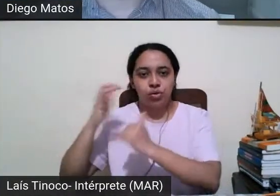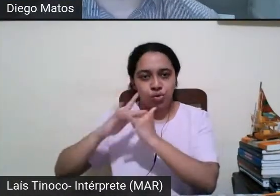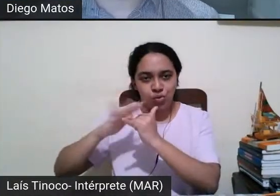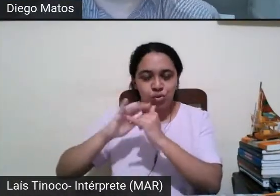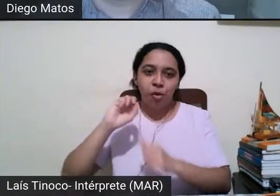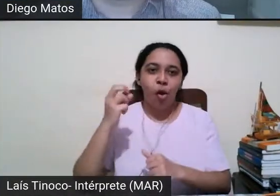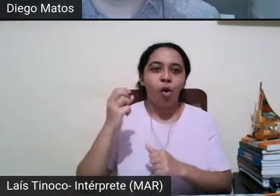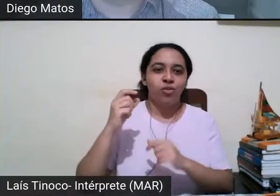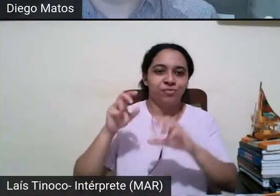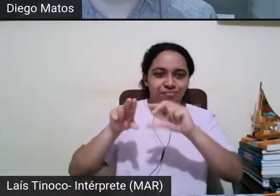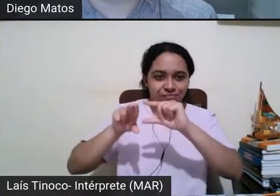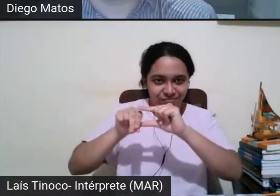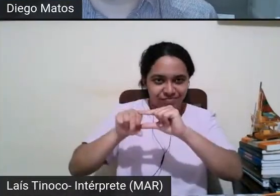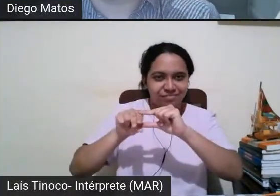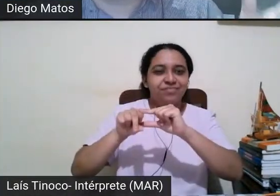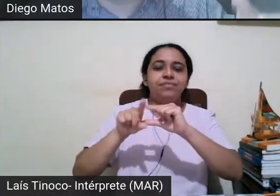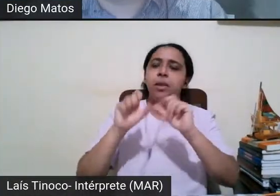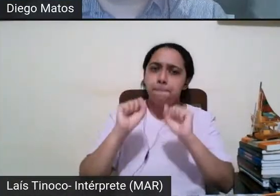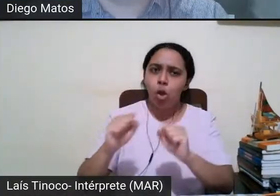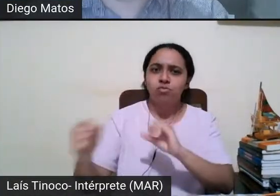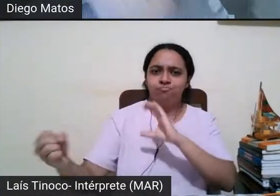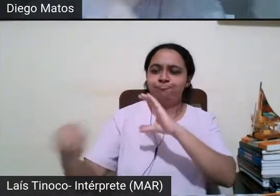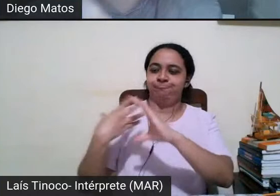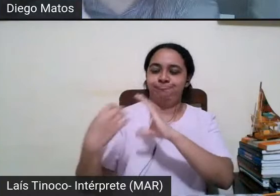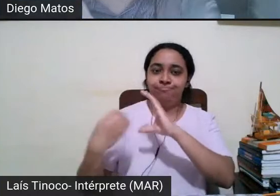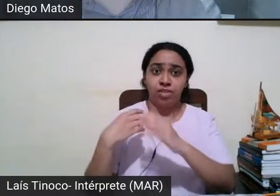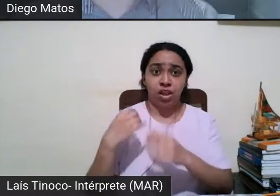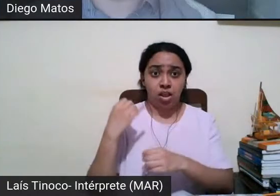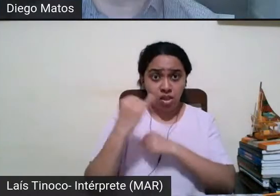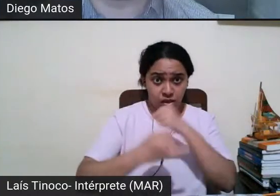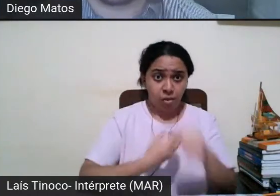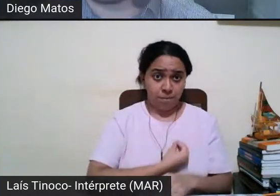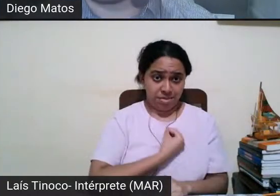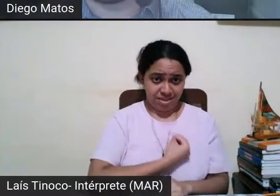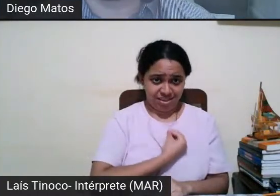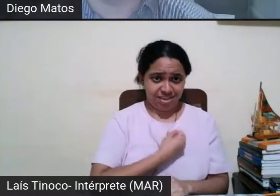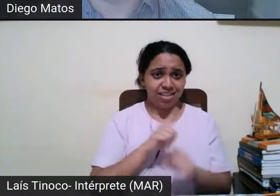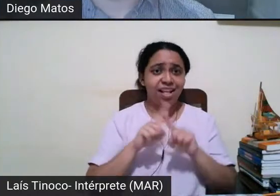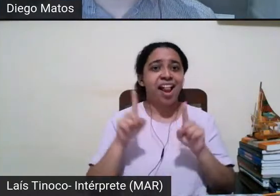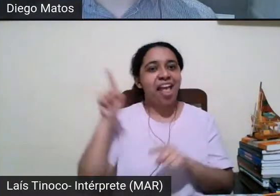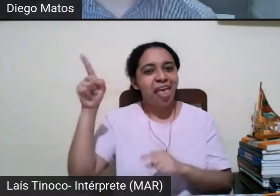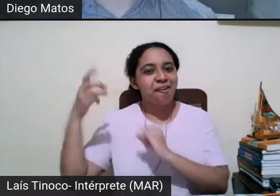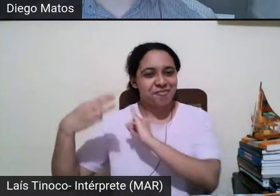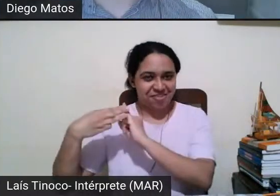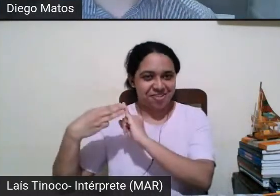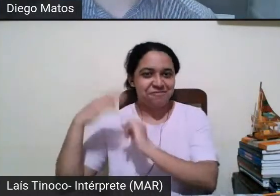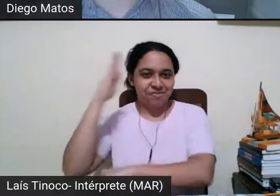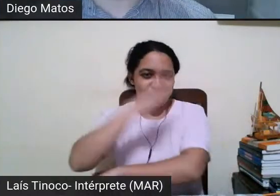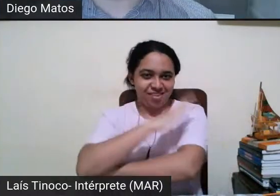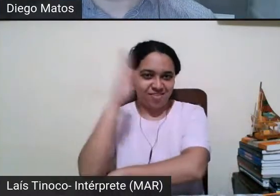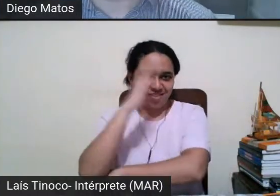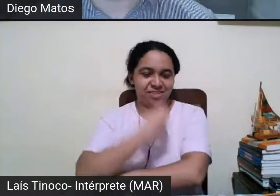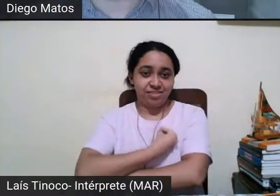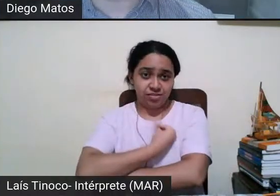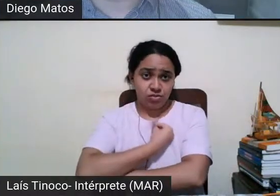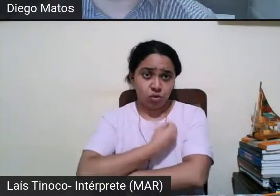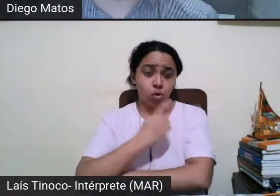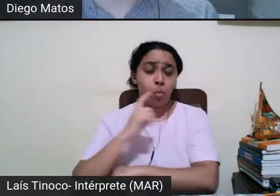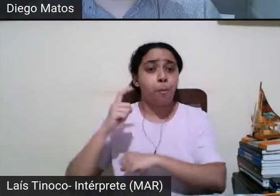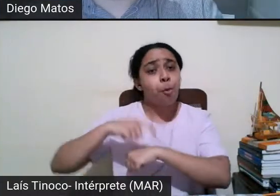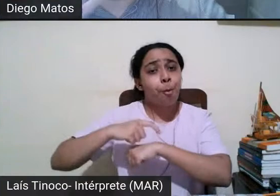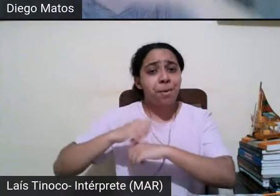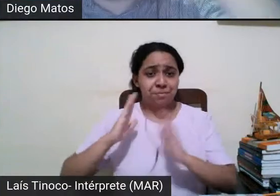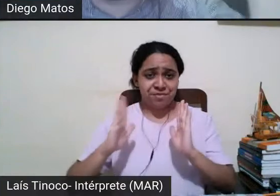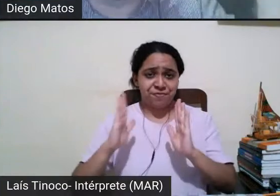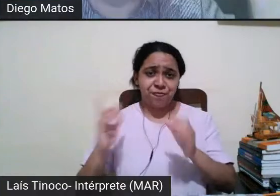que eu estou à disposição né tamo online agora mas eu fico lá no wi-fi mal cantora e quando a gente voltar